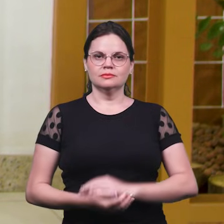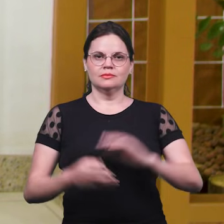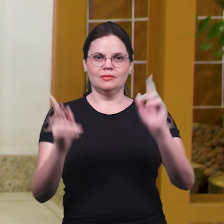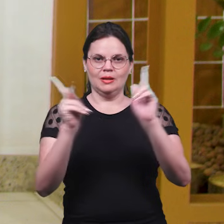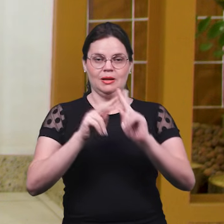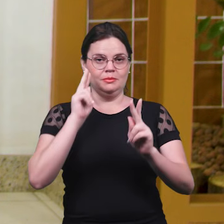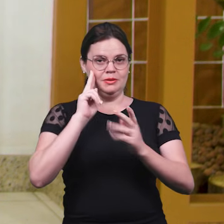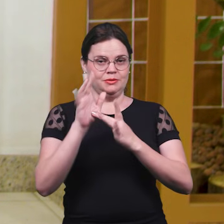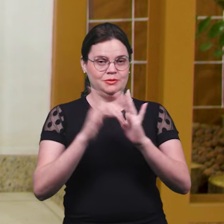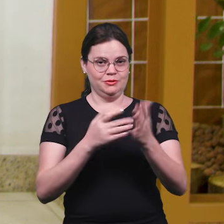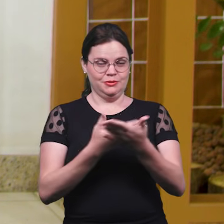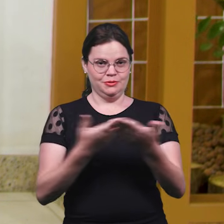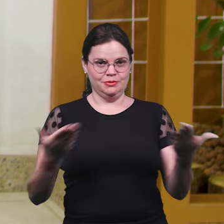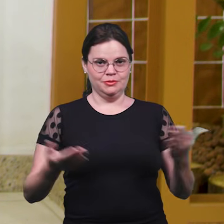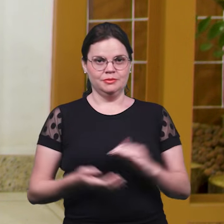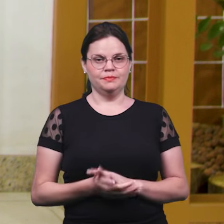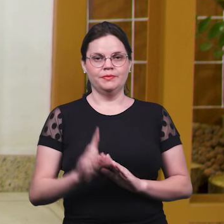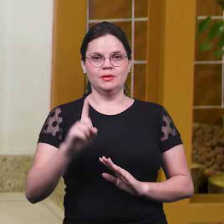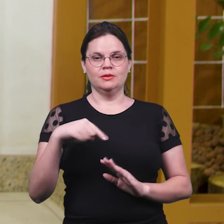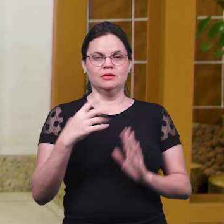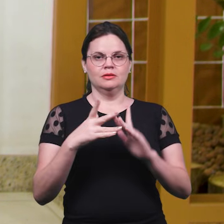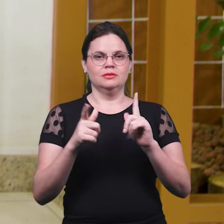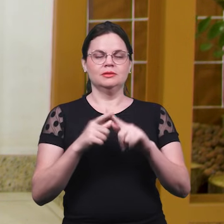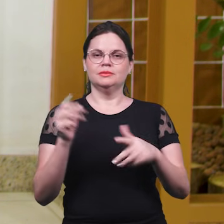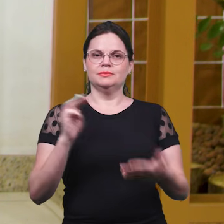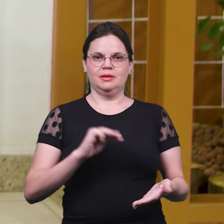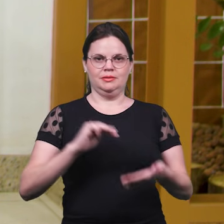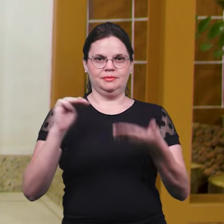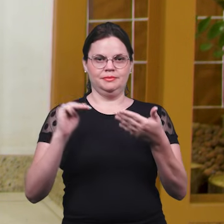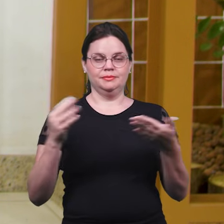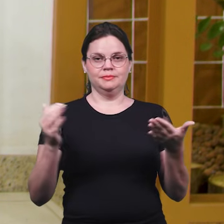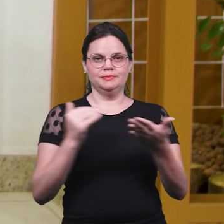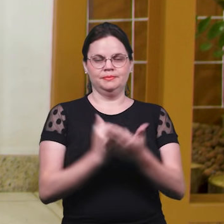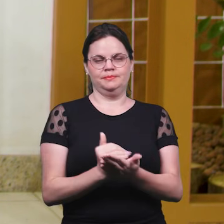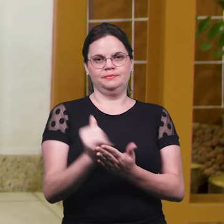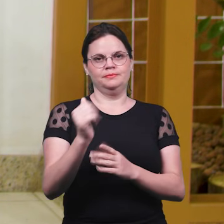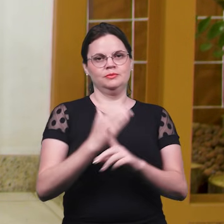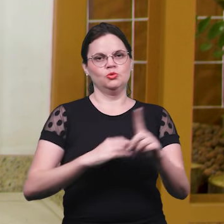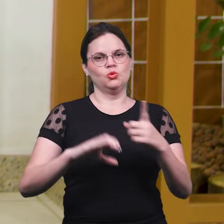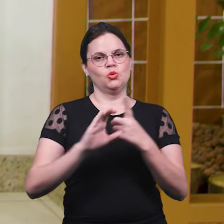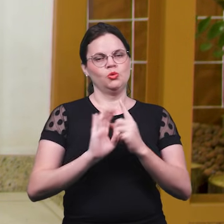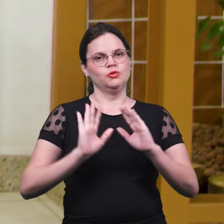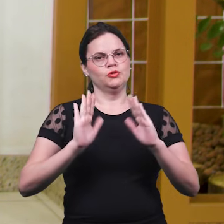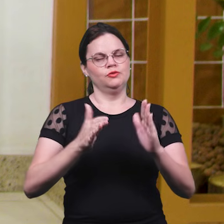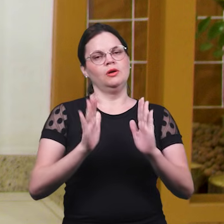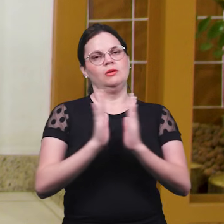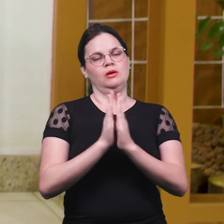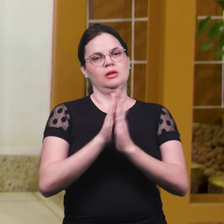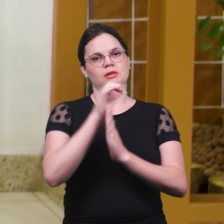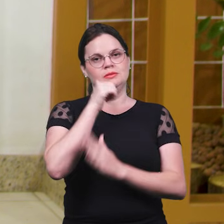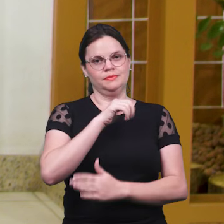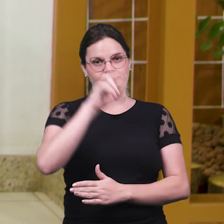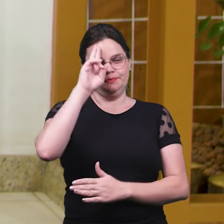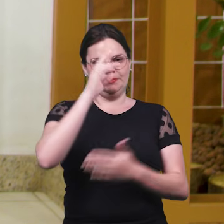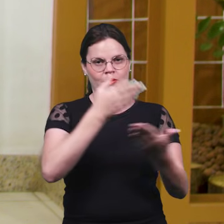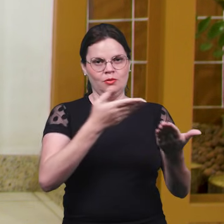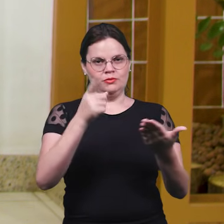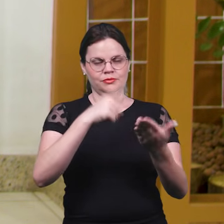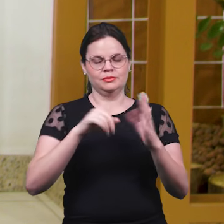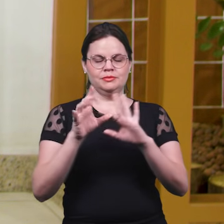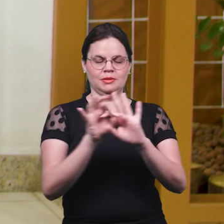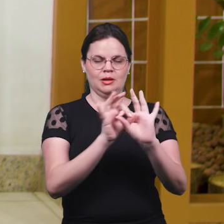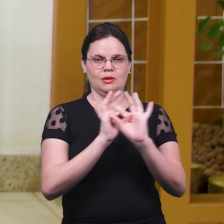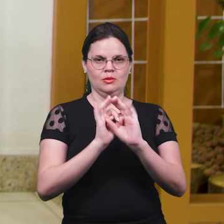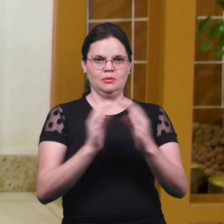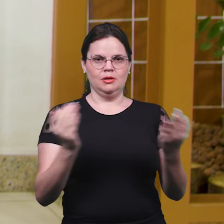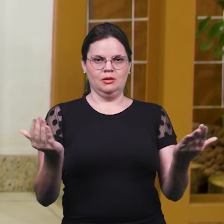paz do Senhor Jesus. Estamos da Igreja Cristã Maranata e vamos dar início ao culto de oração de senhoras. Convido a todos para fechar os